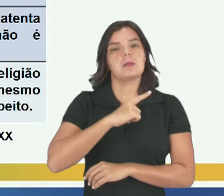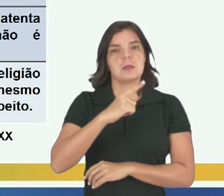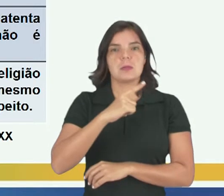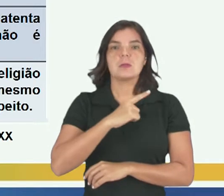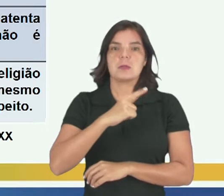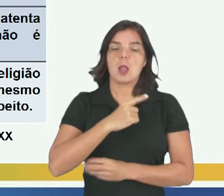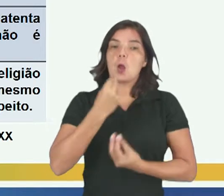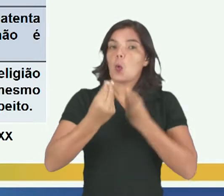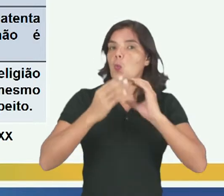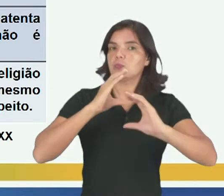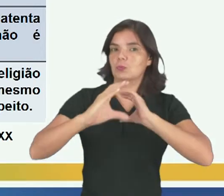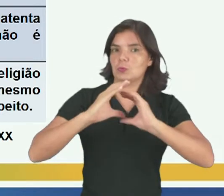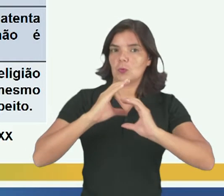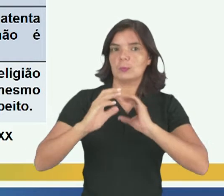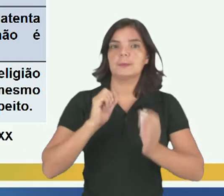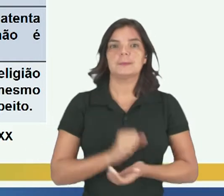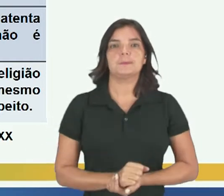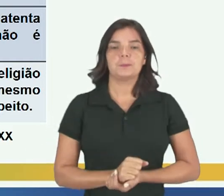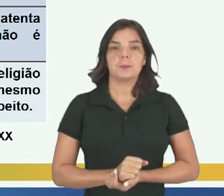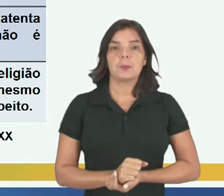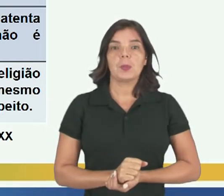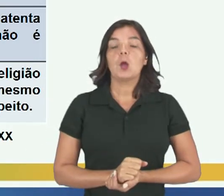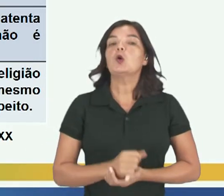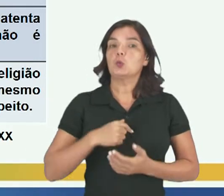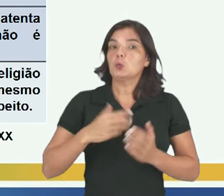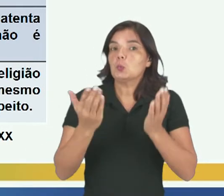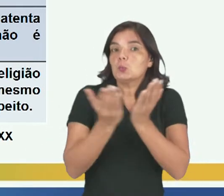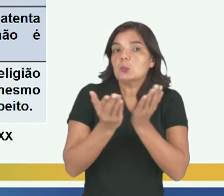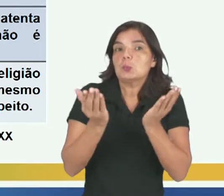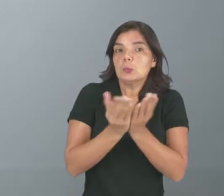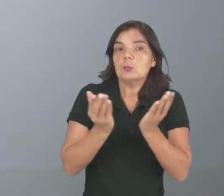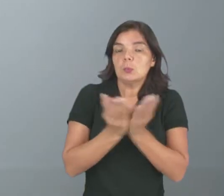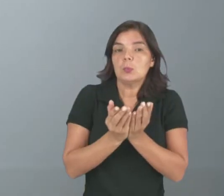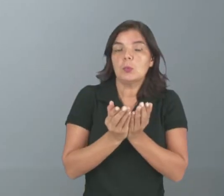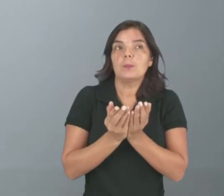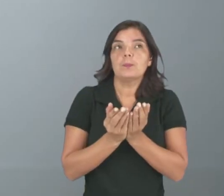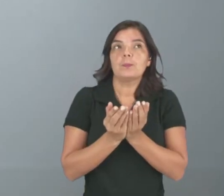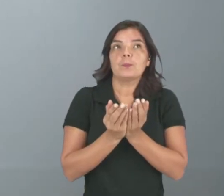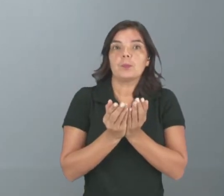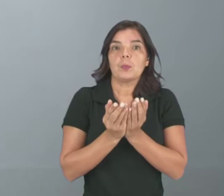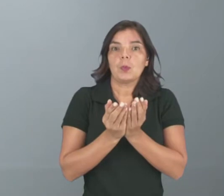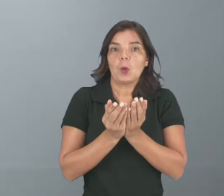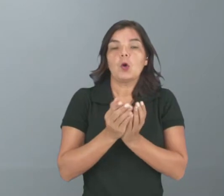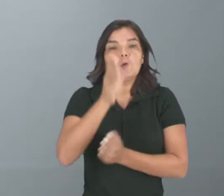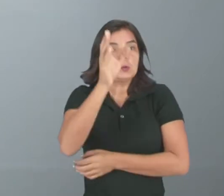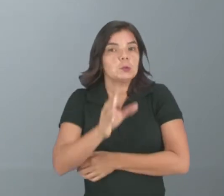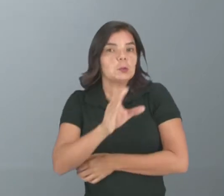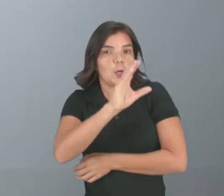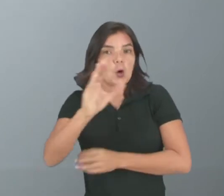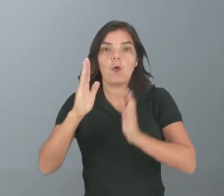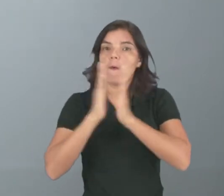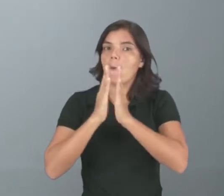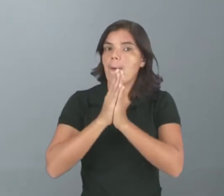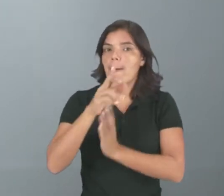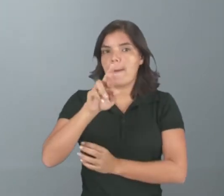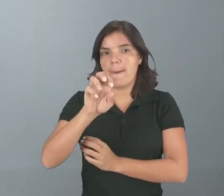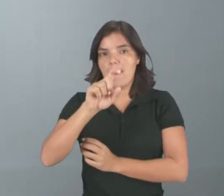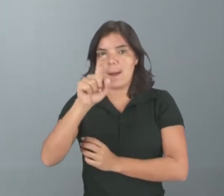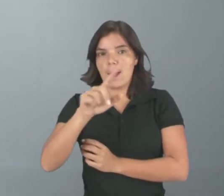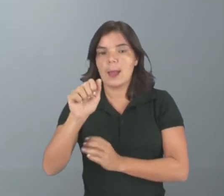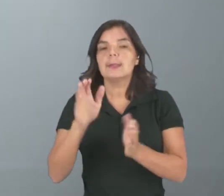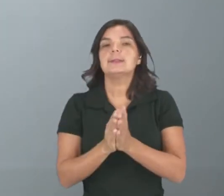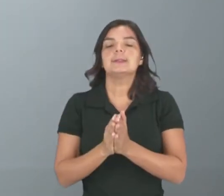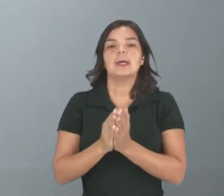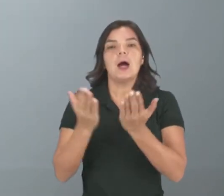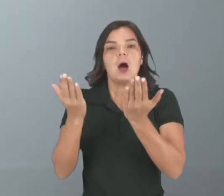a sua forma de comunicar, tá? No mundo evangélico, eles oram. No mundo católico, eles rezam. Na